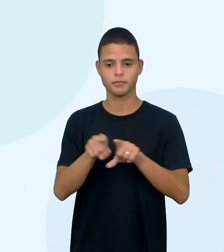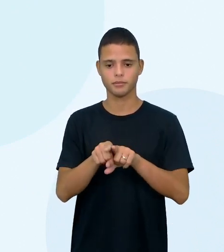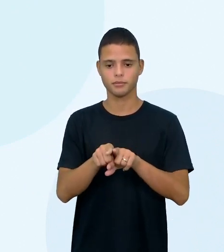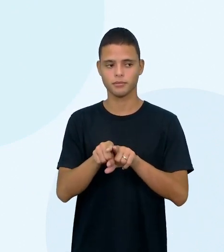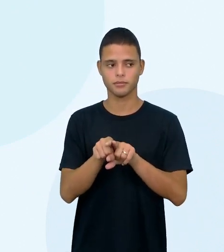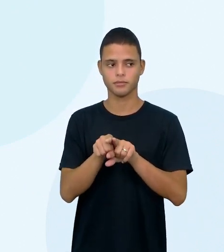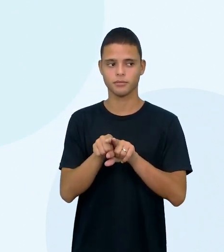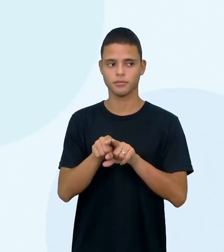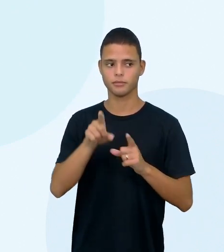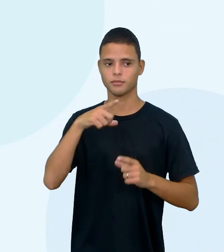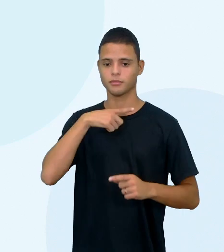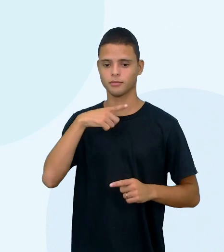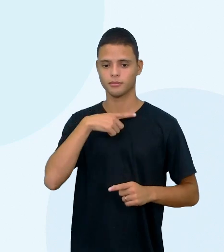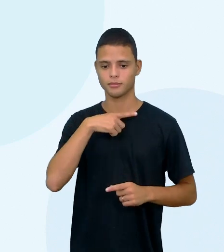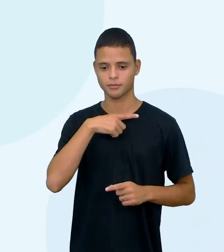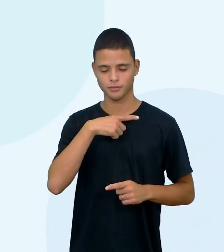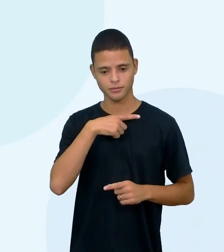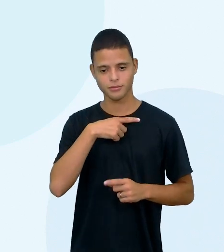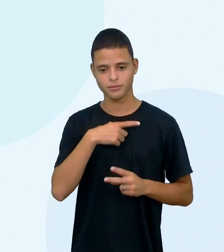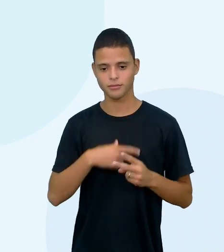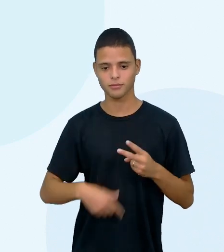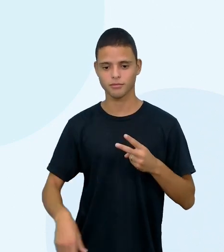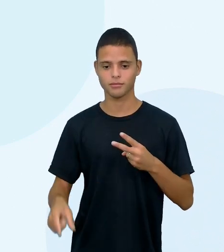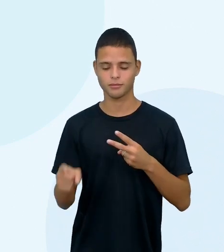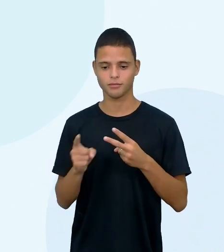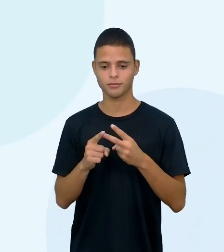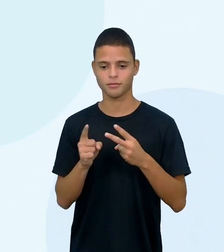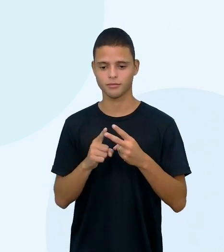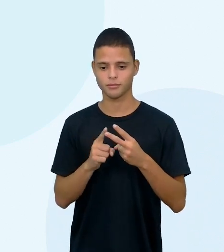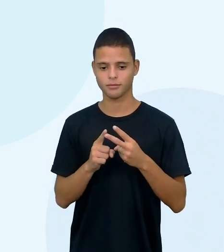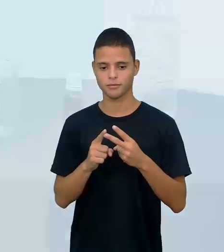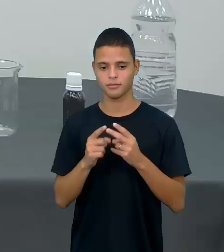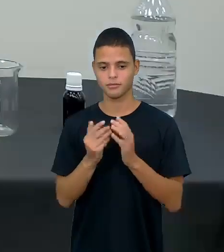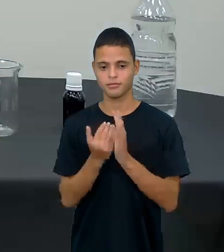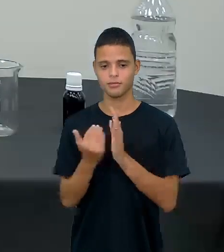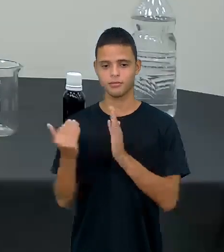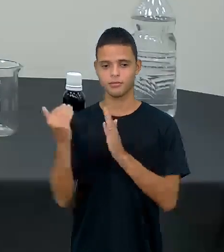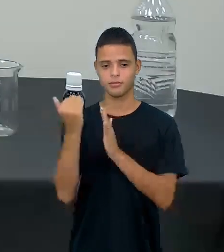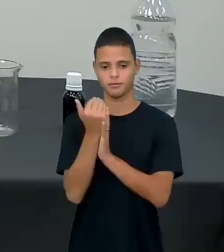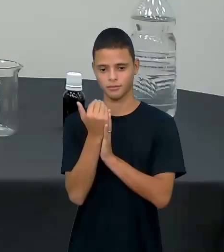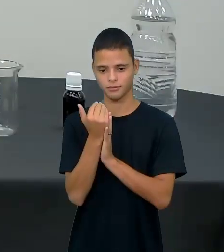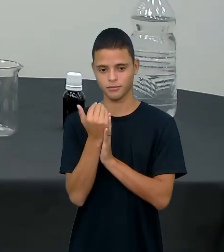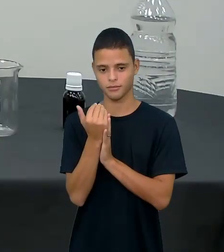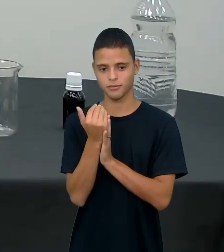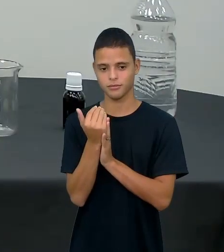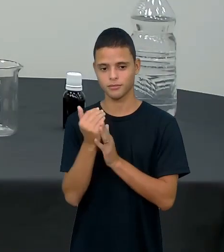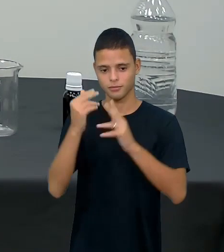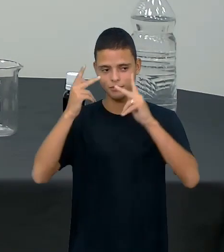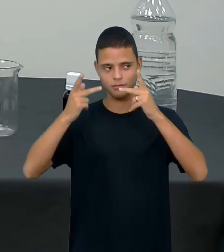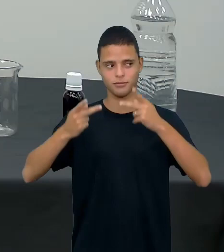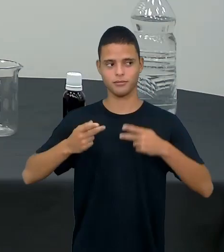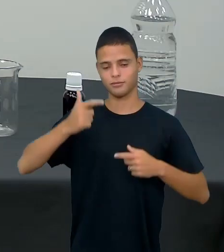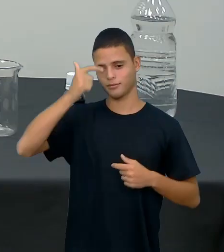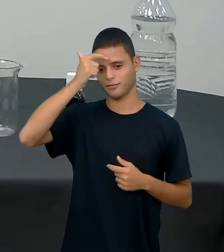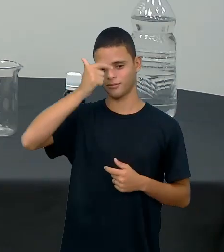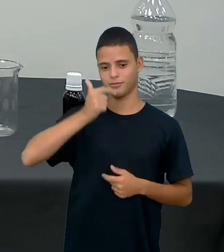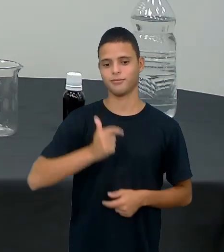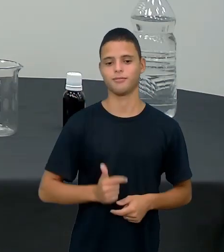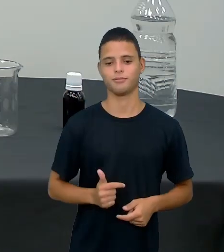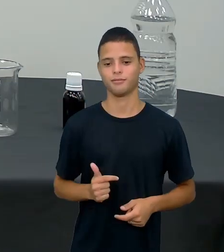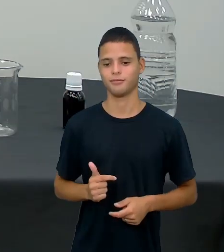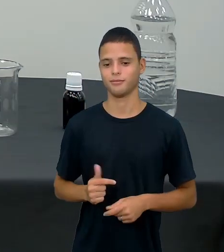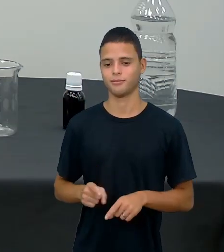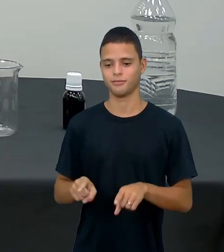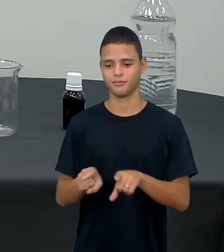organismo. Atravessar no sentido que ele percorre a maior parte então do nosso corpo. Esse tubo digestório, né,